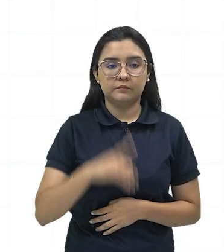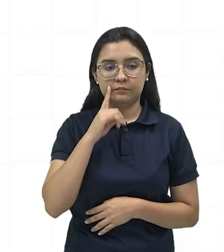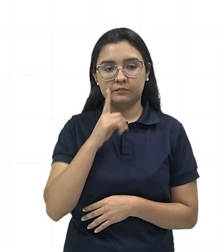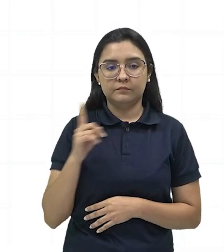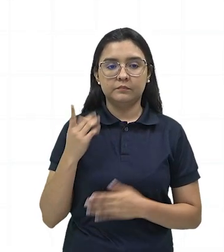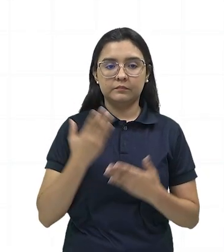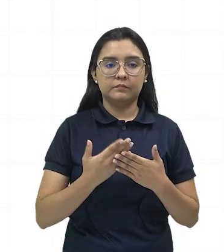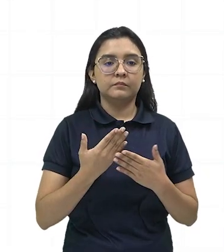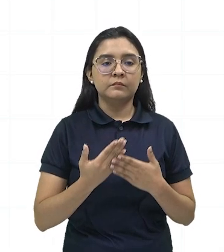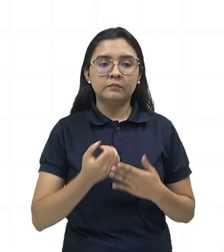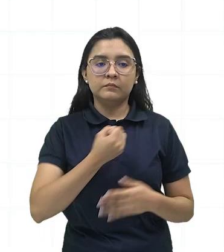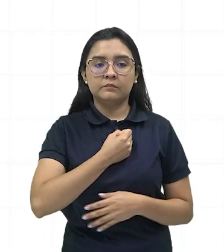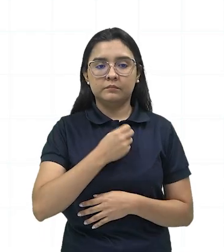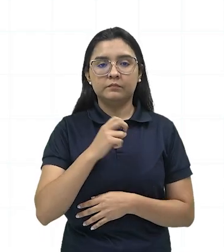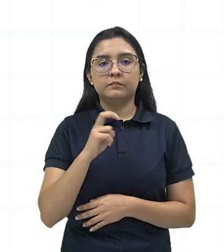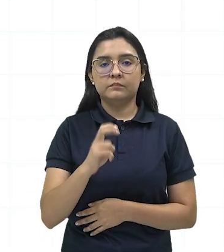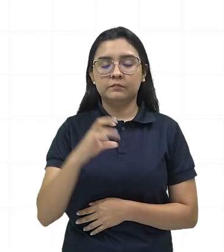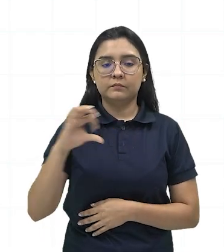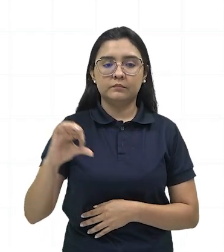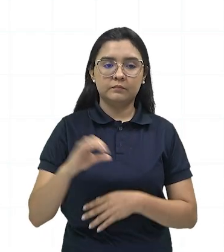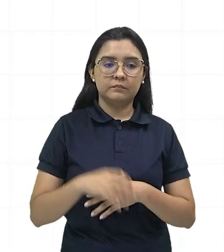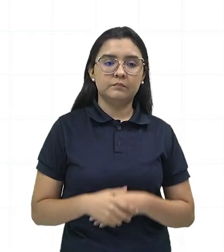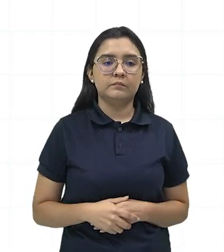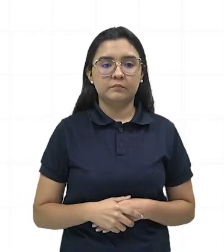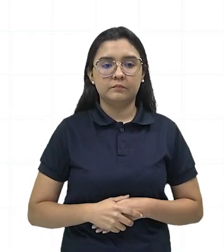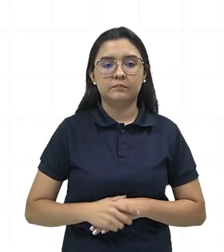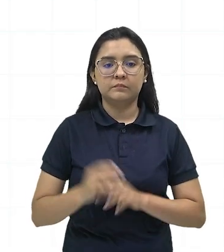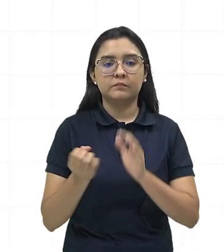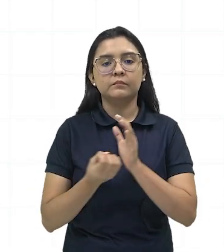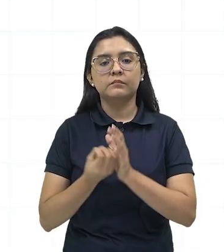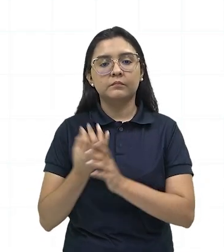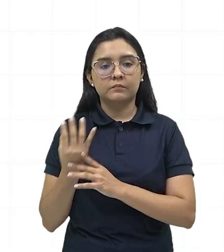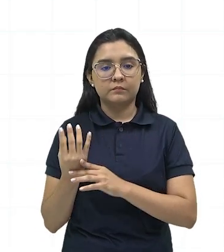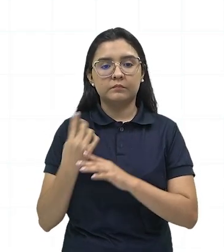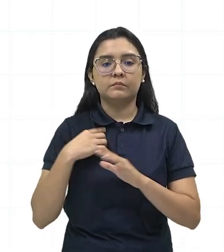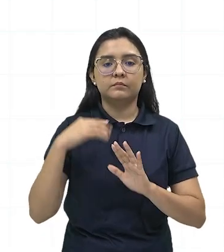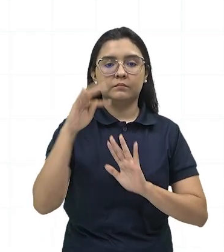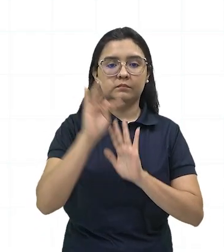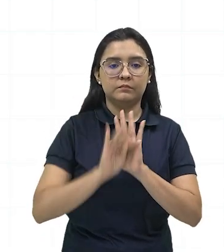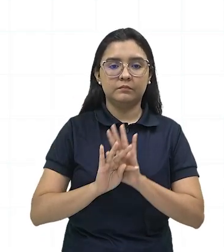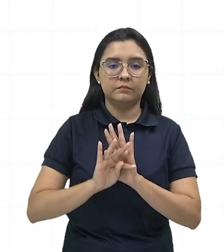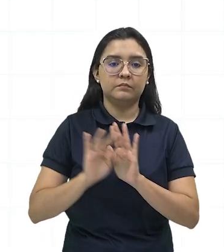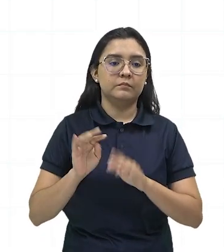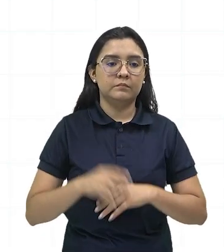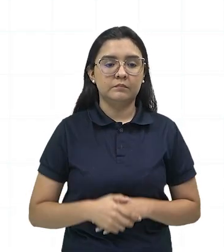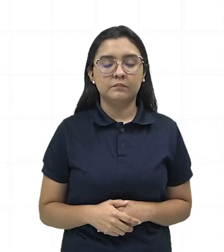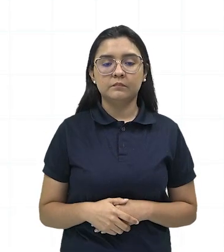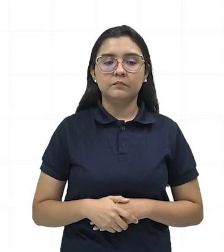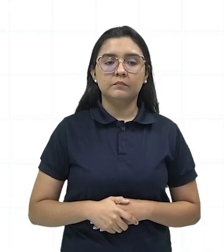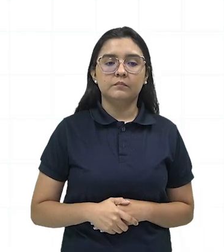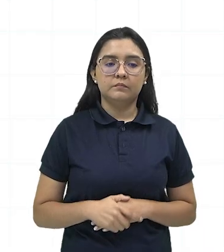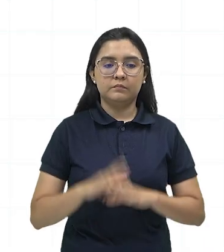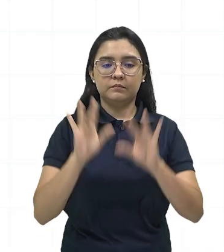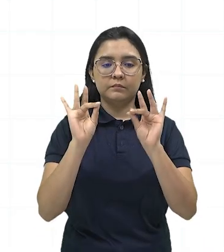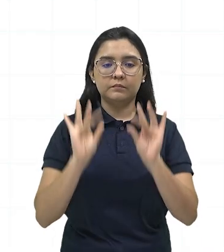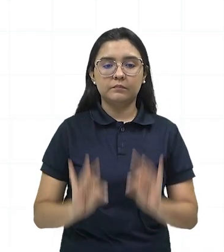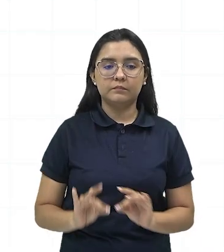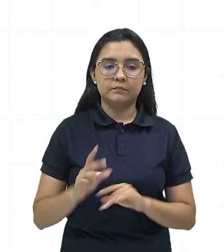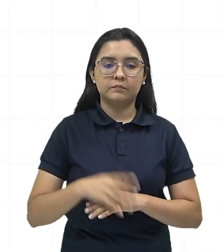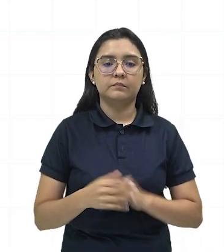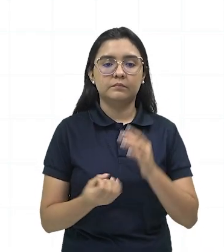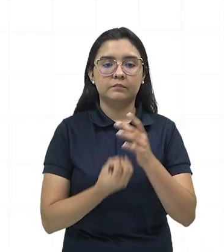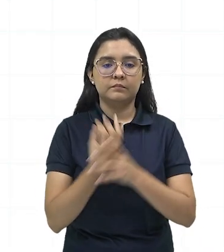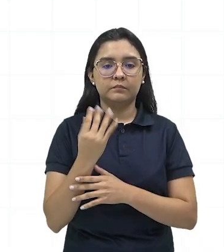Temos a aula de número 59, objeto de conhecimento, construção de textualidade e detalhamento, construção